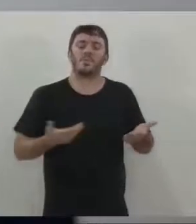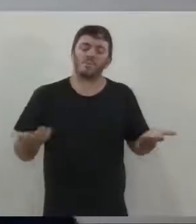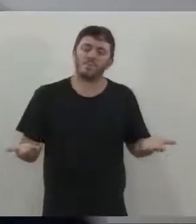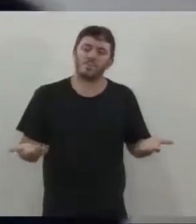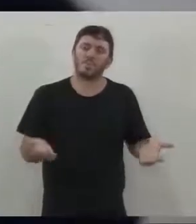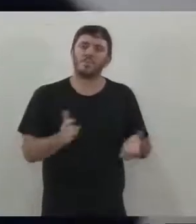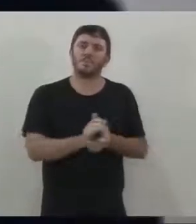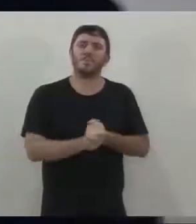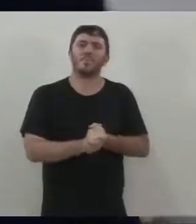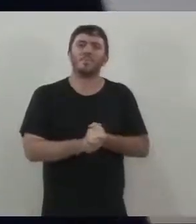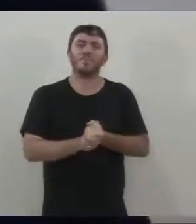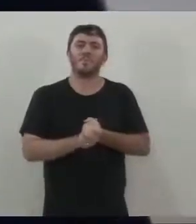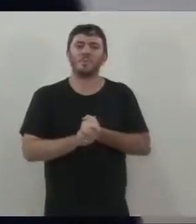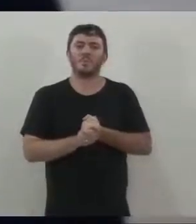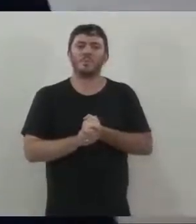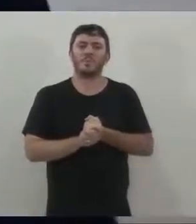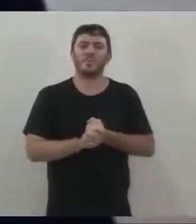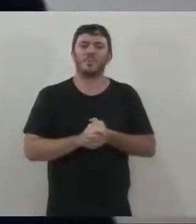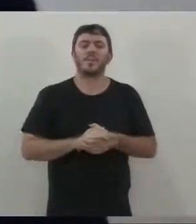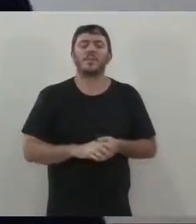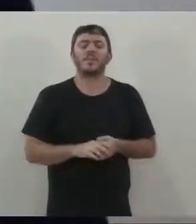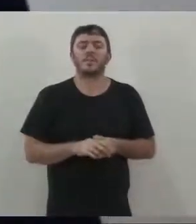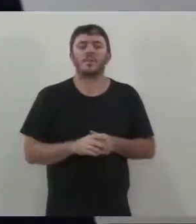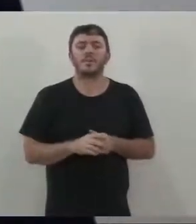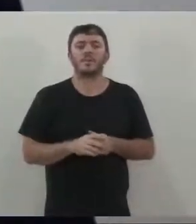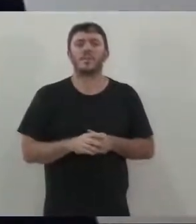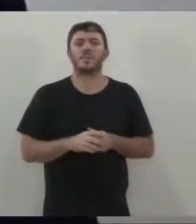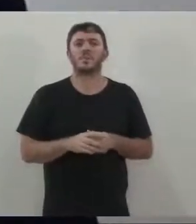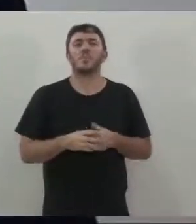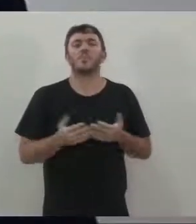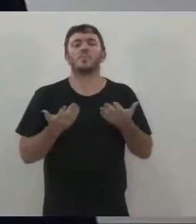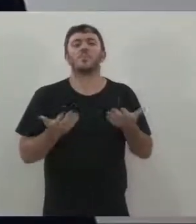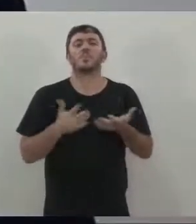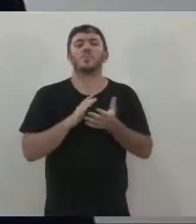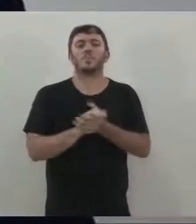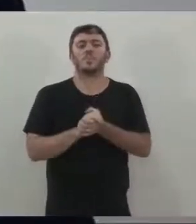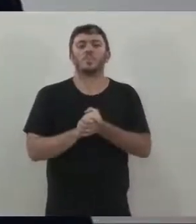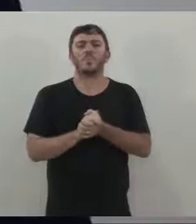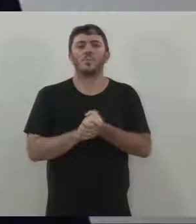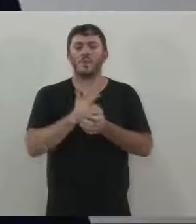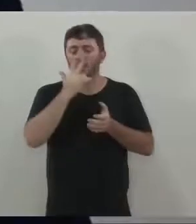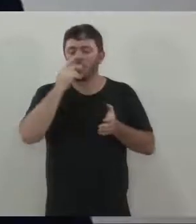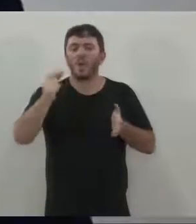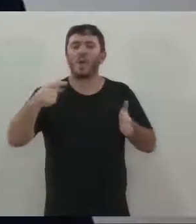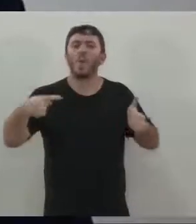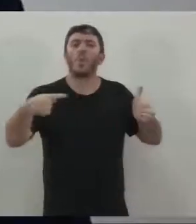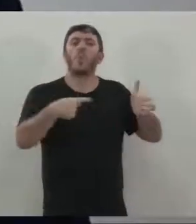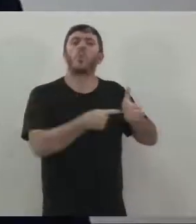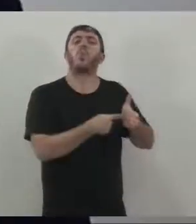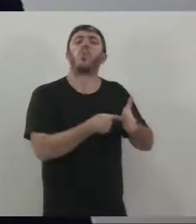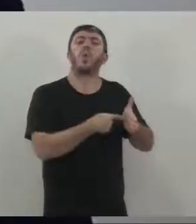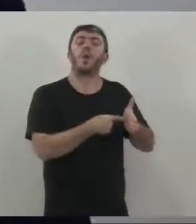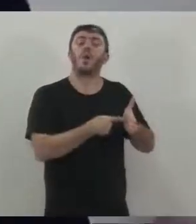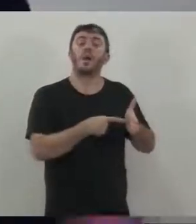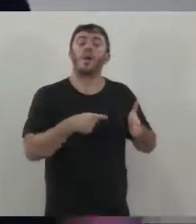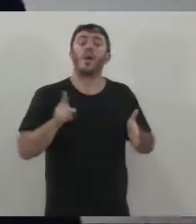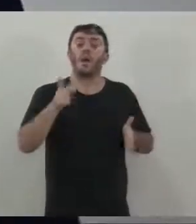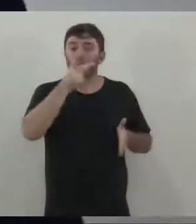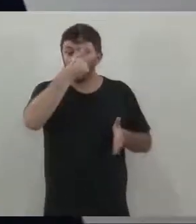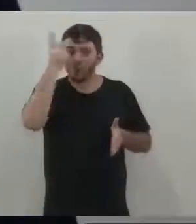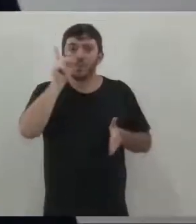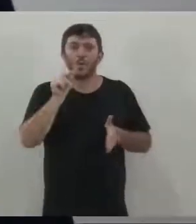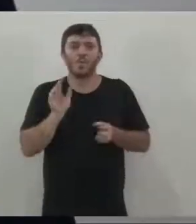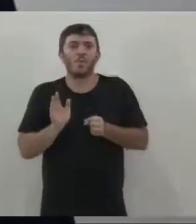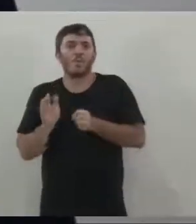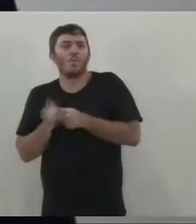enfim. Mas o que me chama a atenção, Flávia, é o fato de ser uma denúncia anônima. E